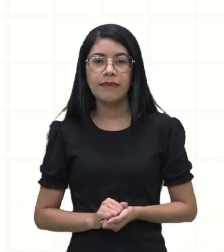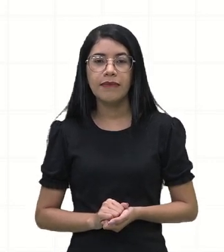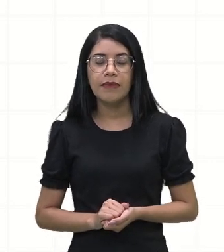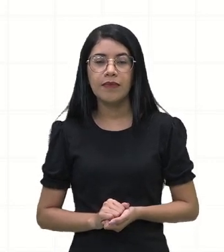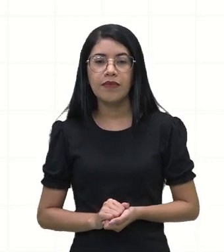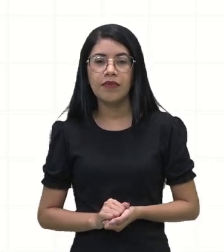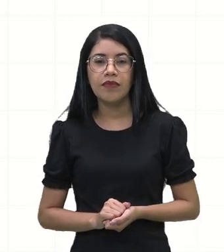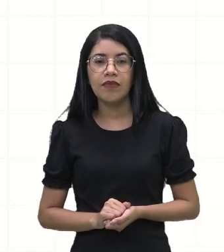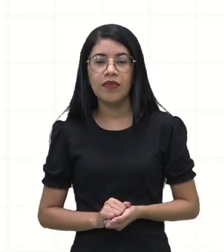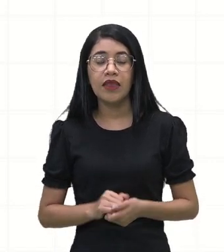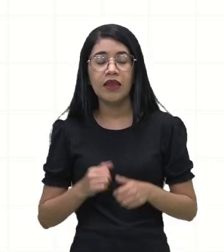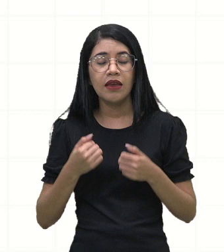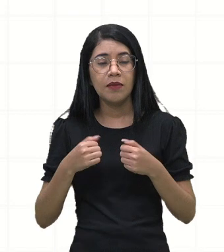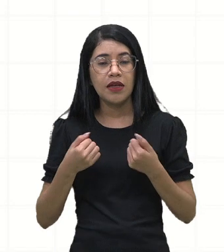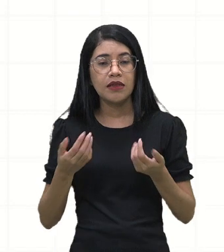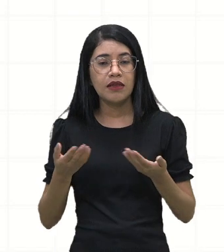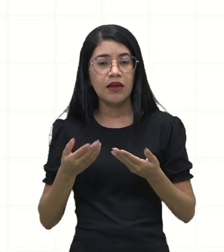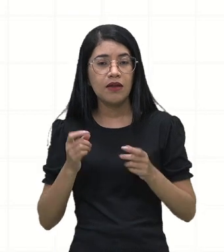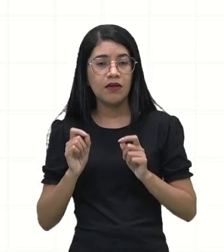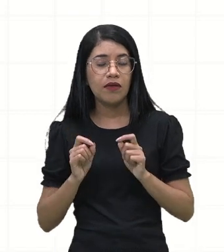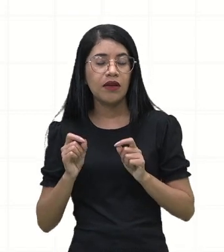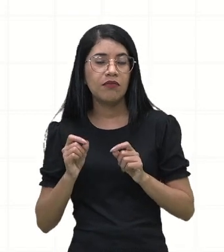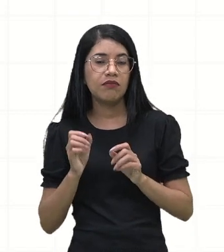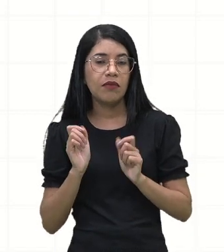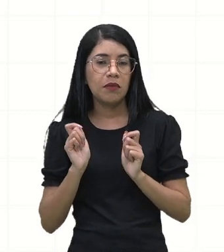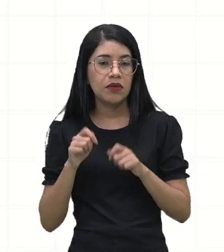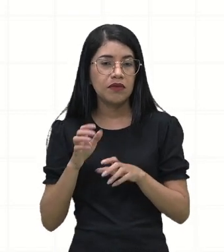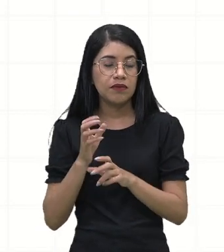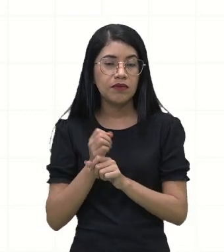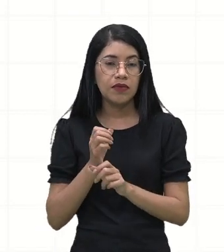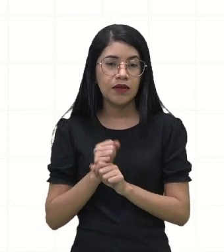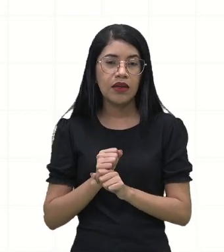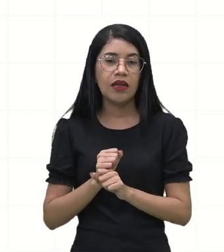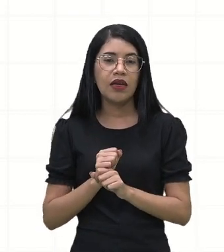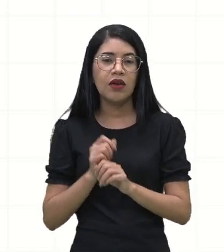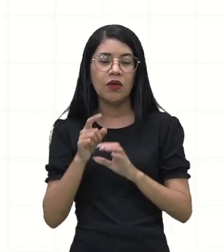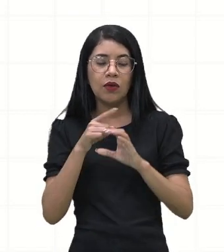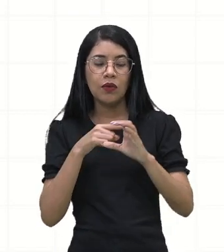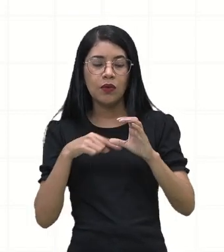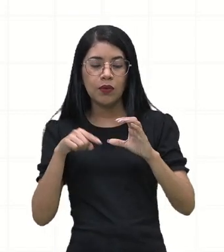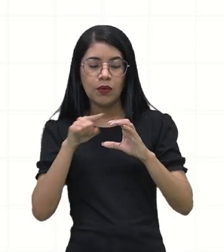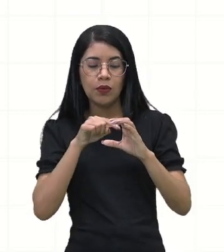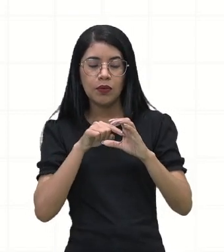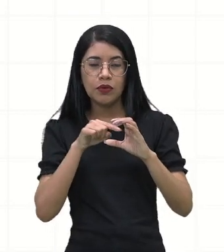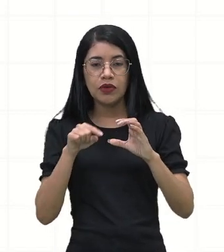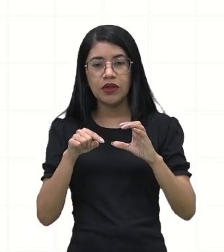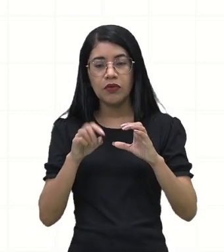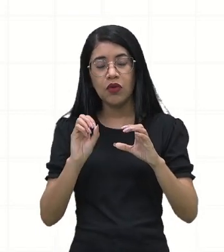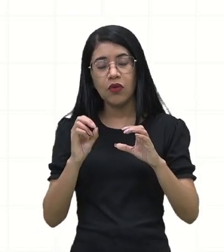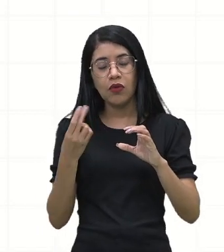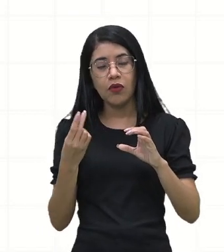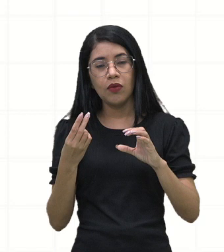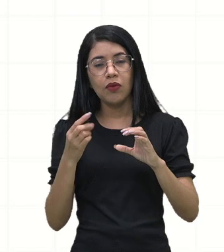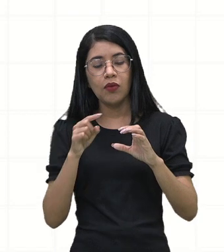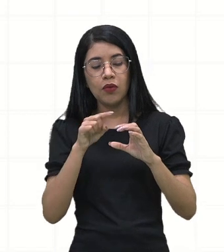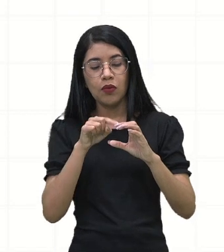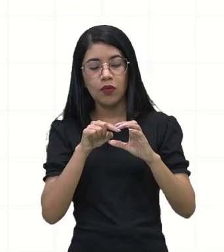Então, o que é necessário para você calcular o comprimento de uma circunferência? Saber o diâmetro ou o próprio raio, tá?